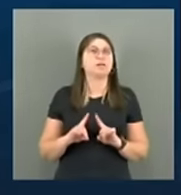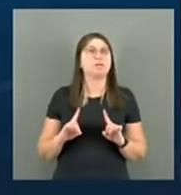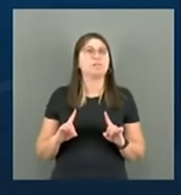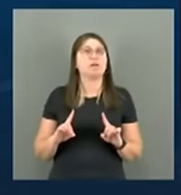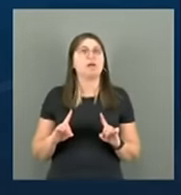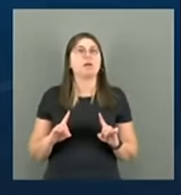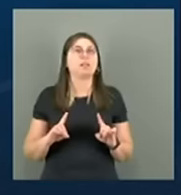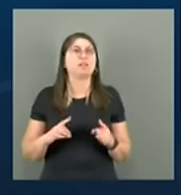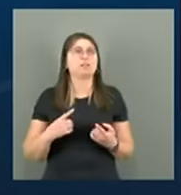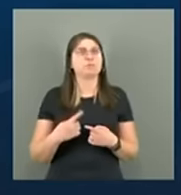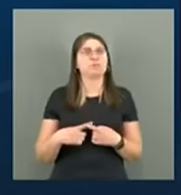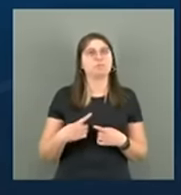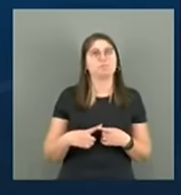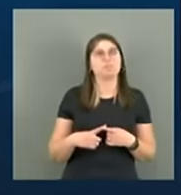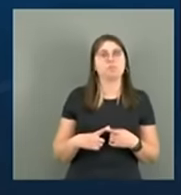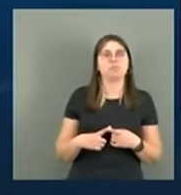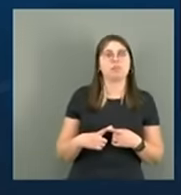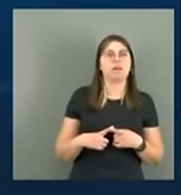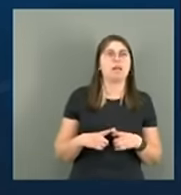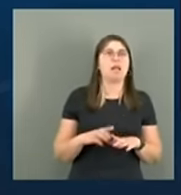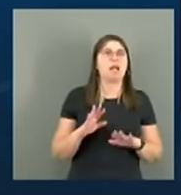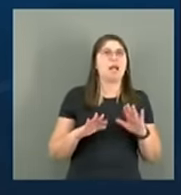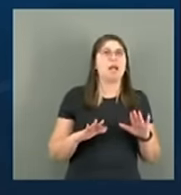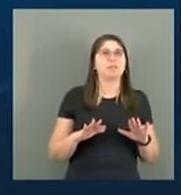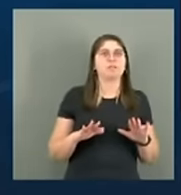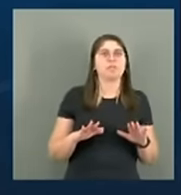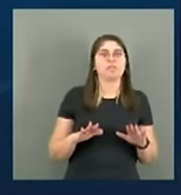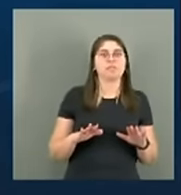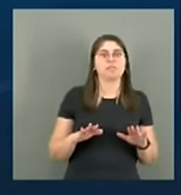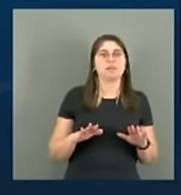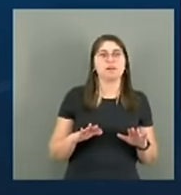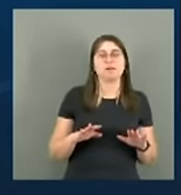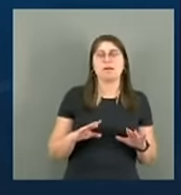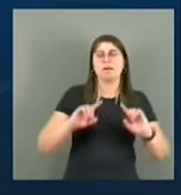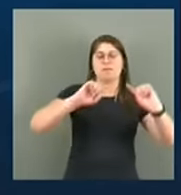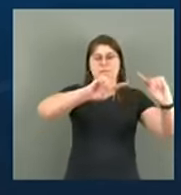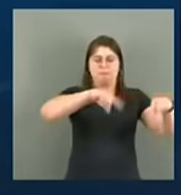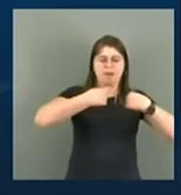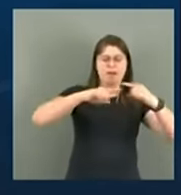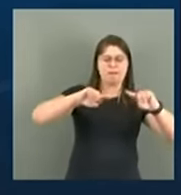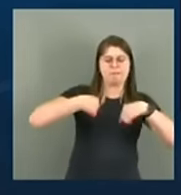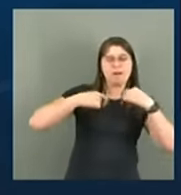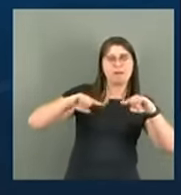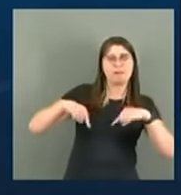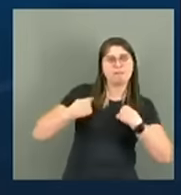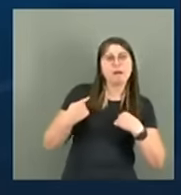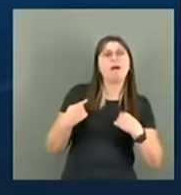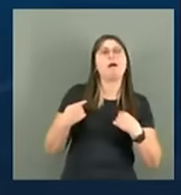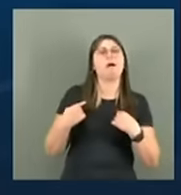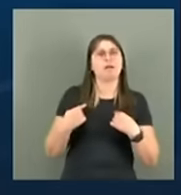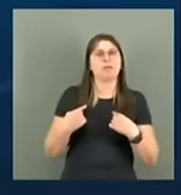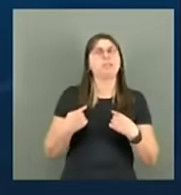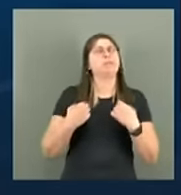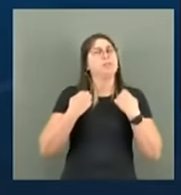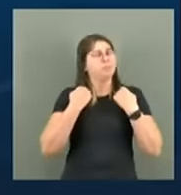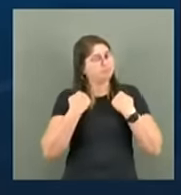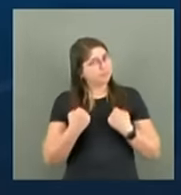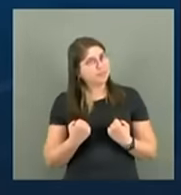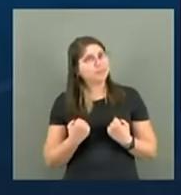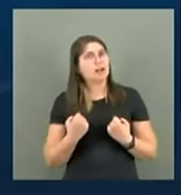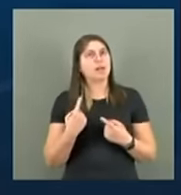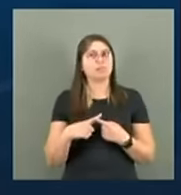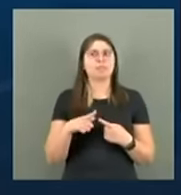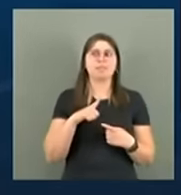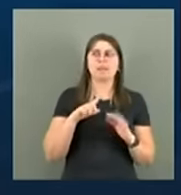a gente é colocado aí, as palavras que é colocada contra a gente, né? Às vezes é pesado, a gente também tem família